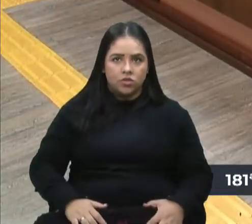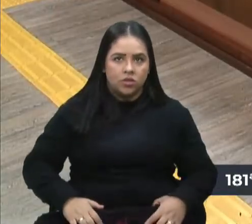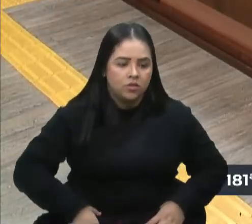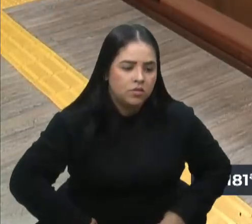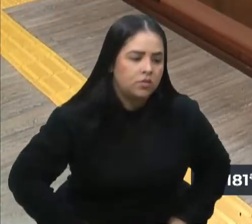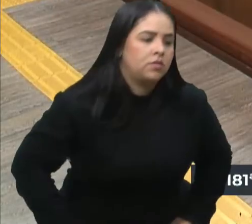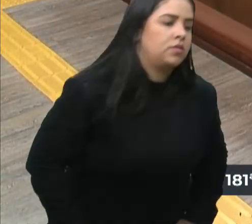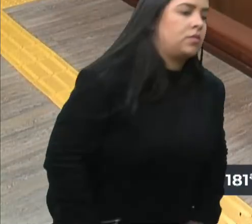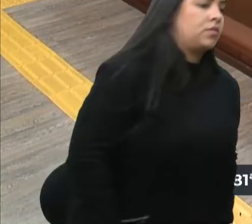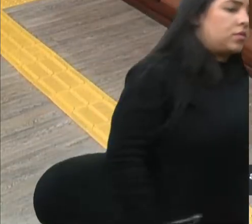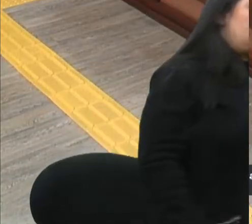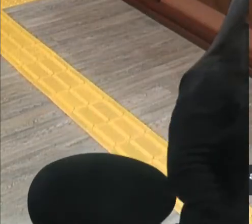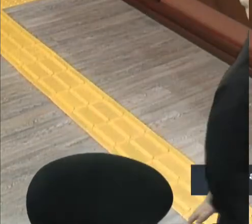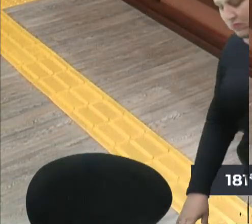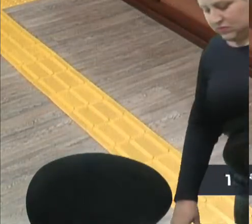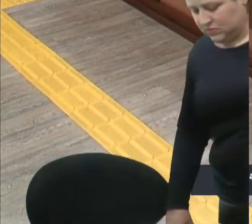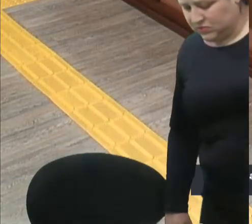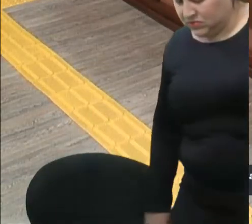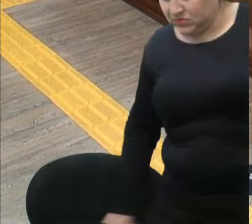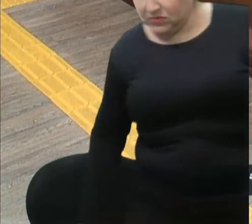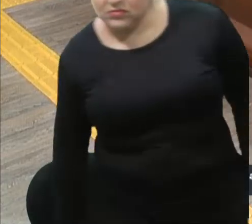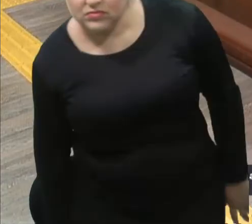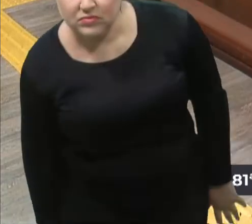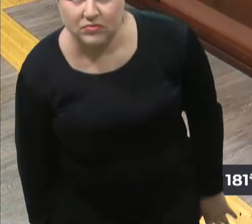Encerrado o grande expediente.